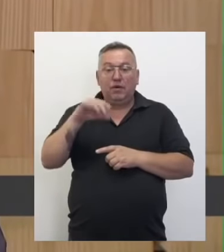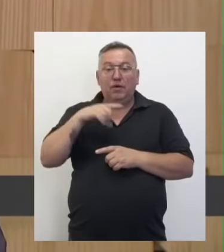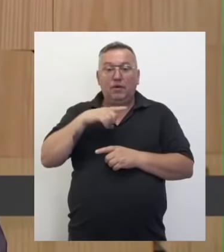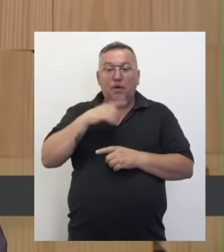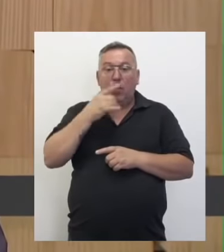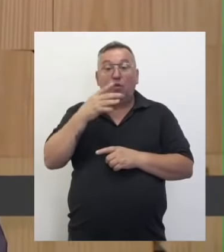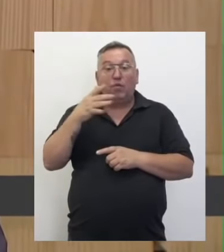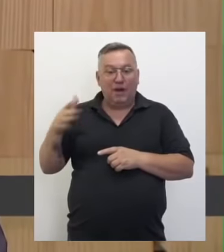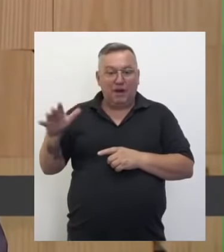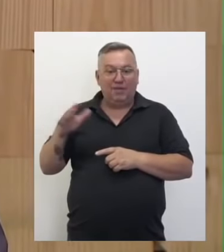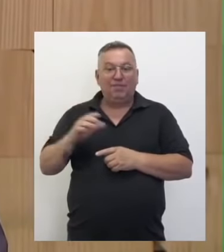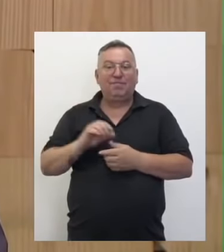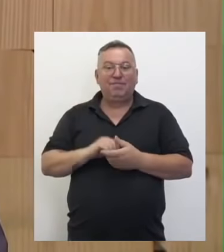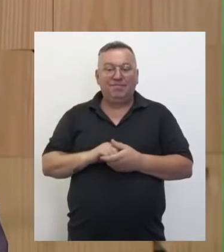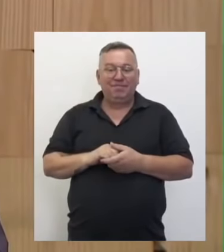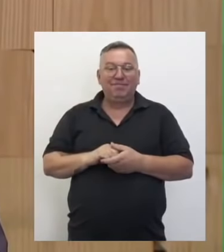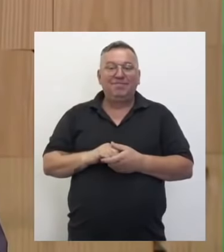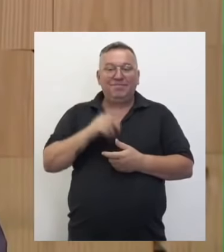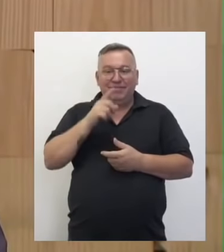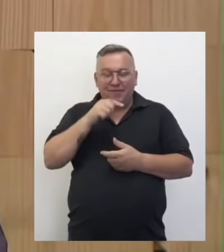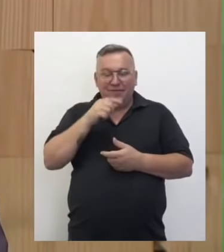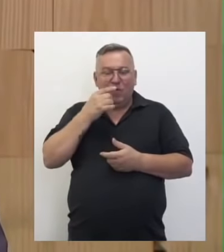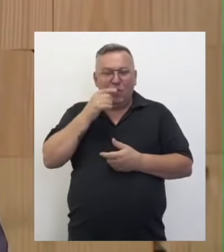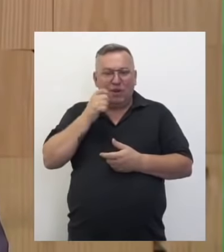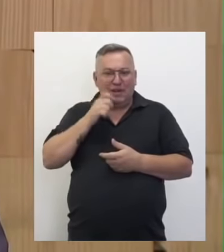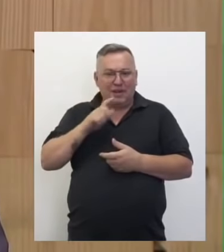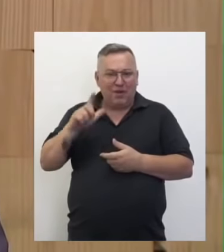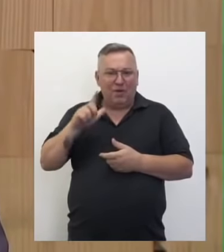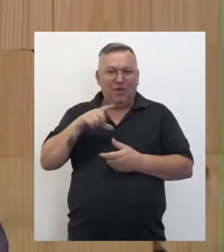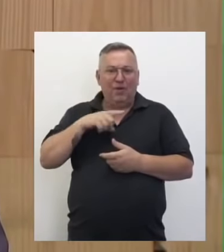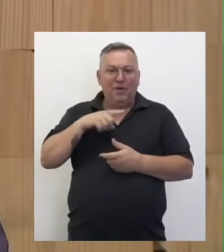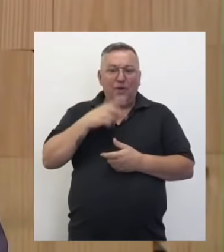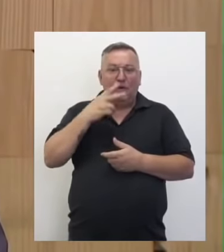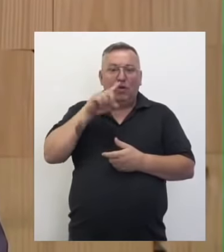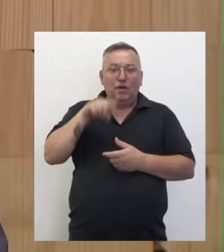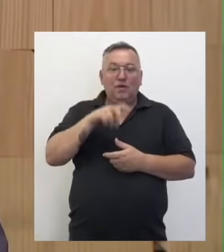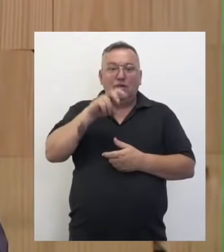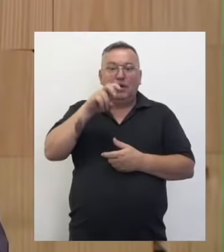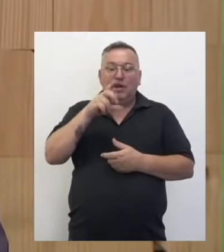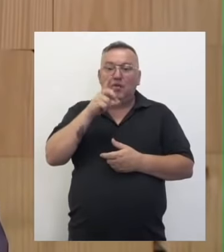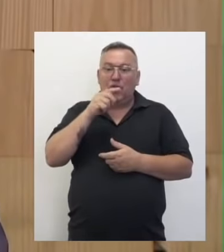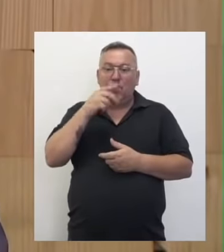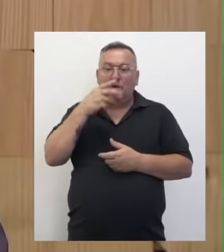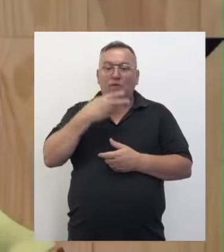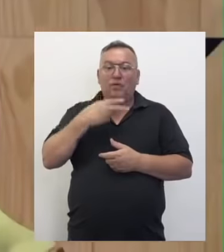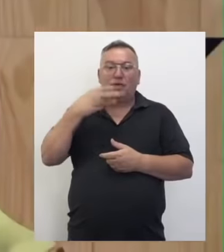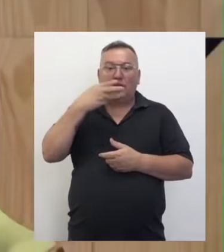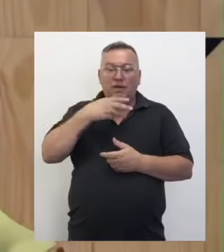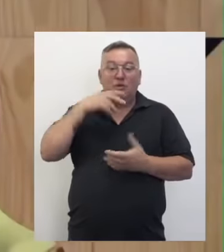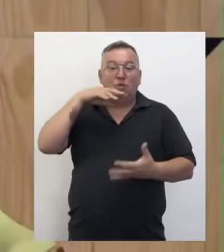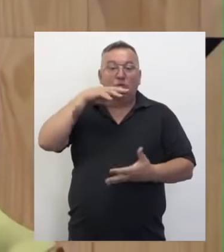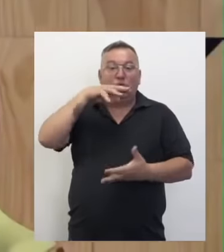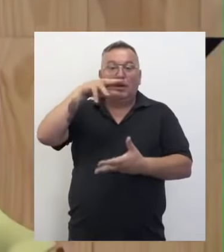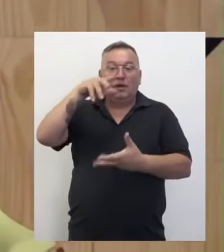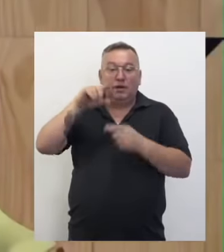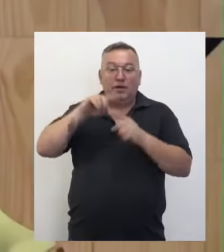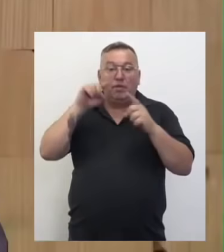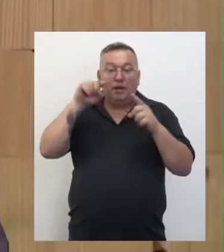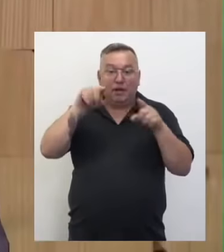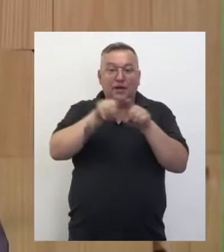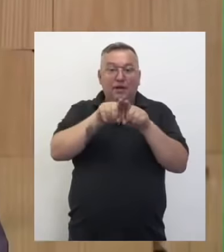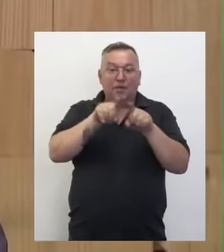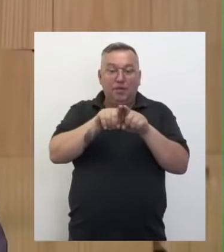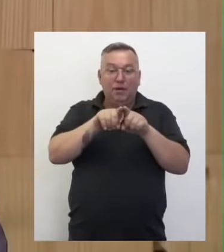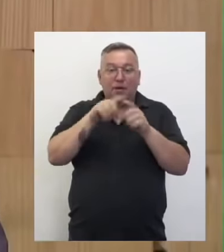mares. Água salgada, né? Água salgada. Então, nós temos em torno de 2,5% de águas doces no planeta. Mas dessas também,